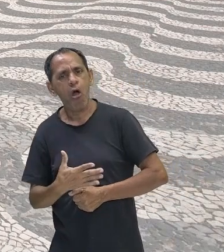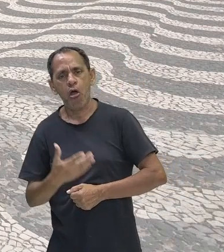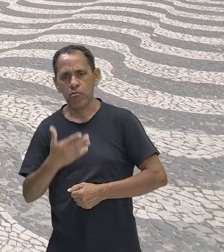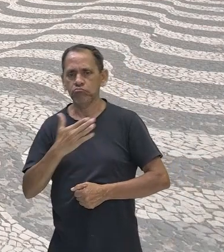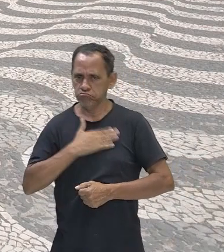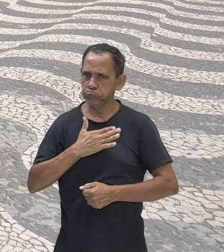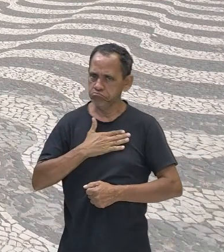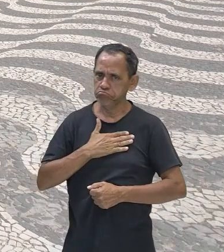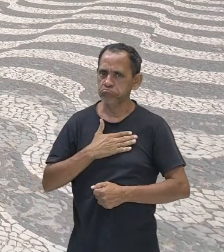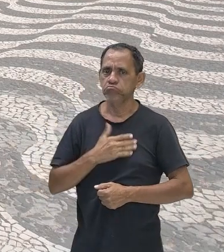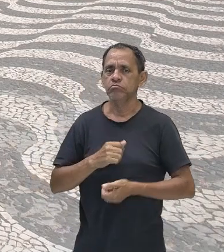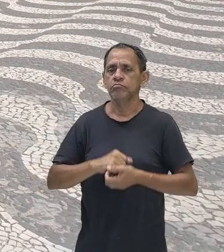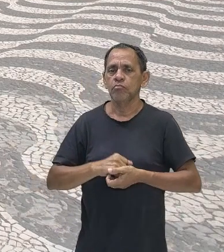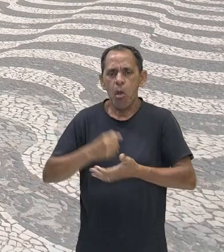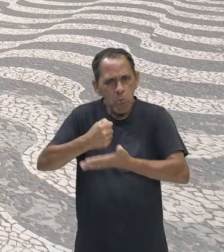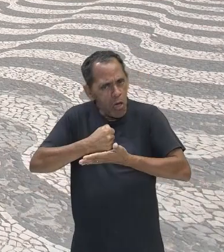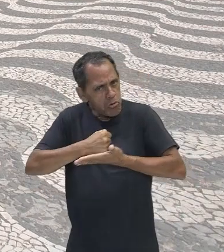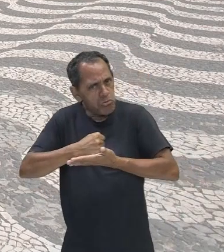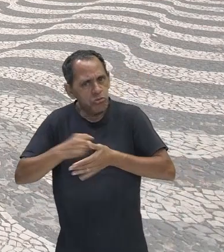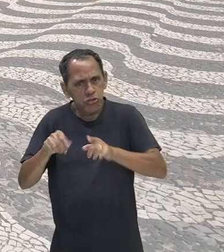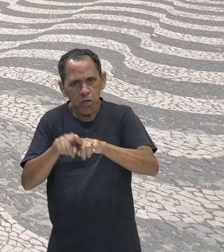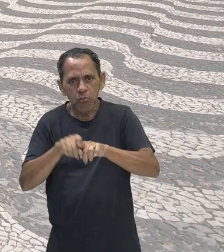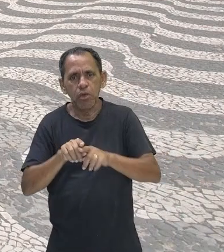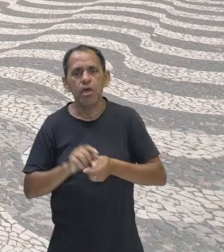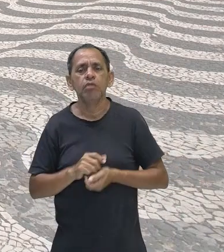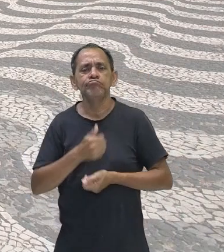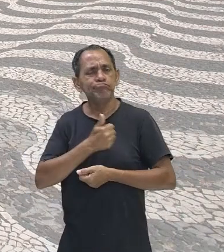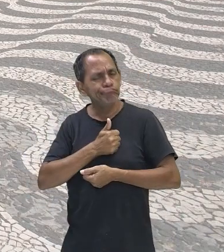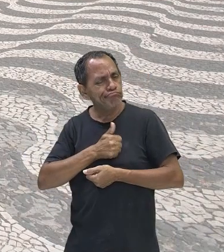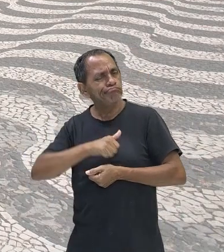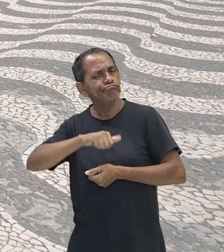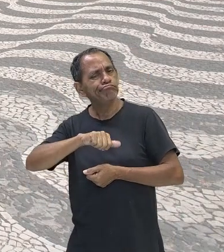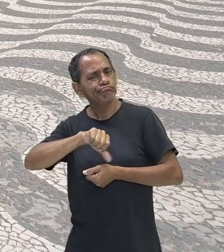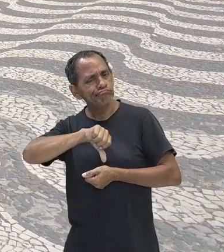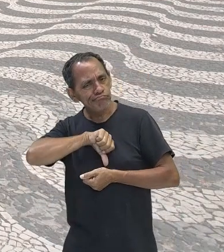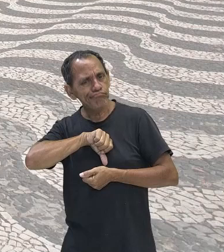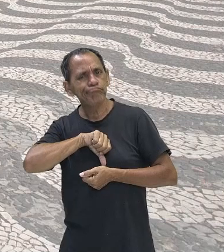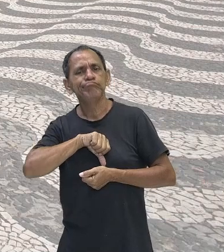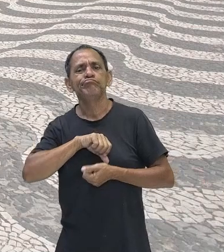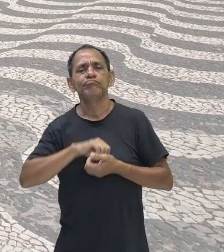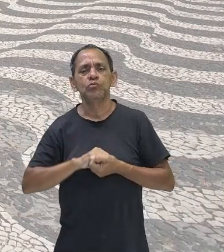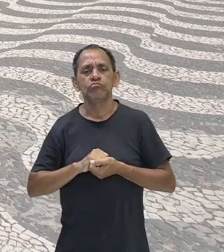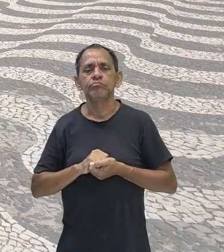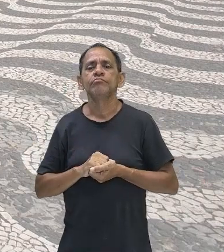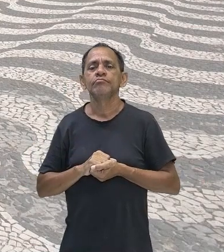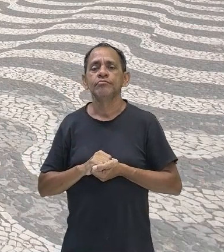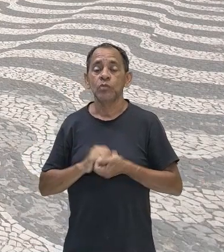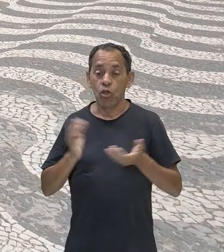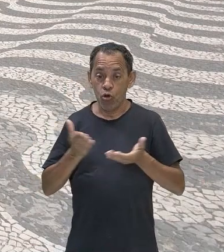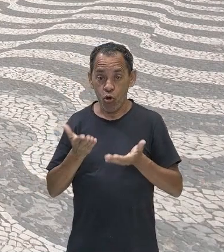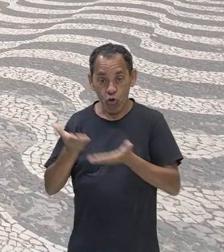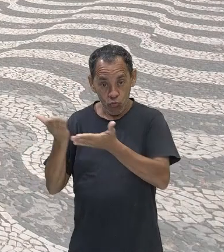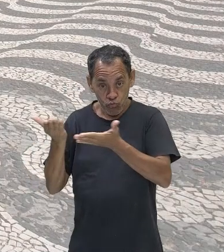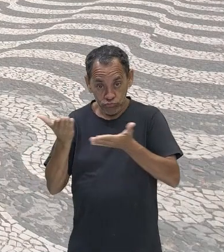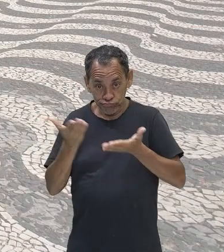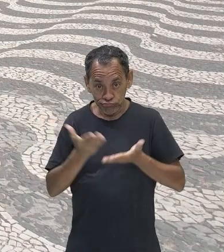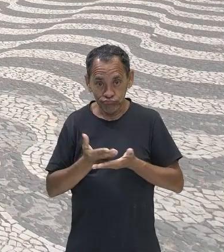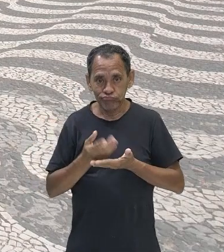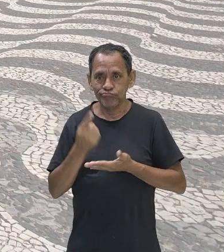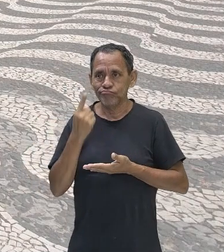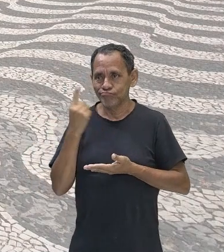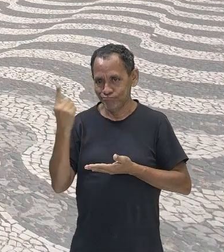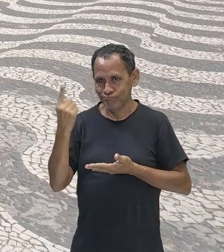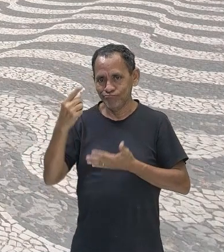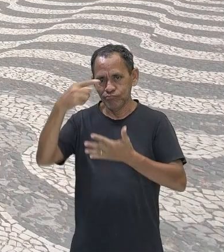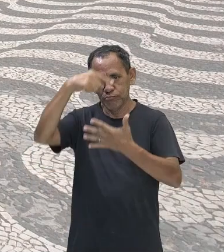sinais que a nossa autoestima não está saudável, eu convido a vocês a ver outros aspectos do que nós falamos